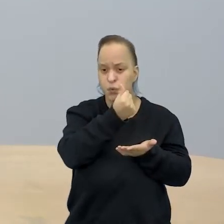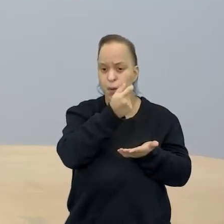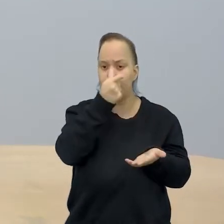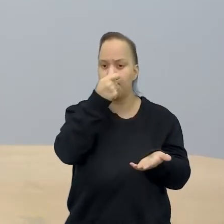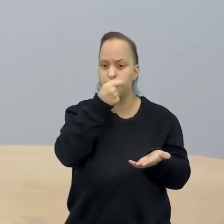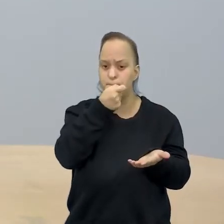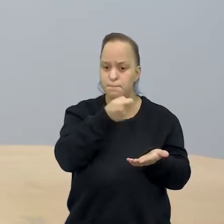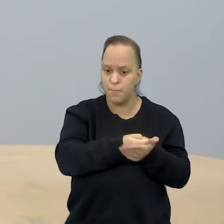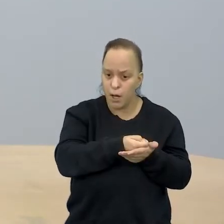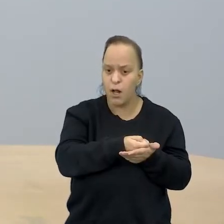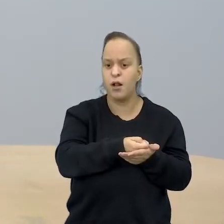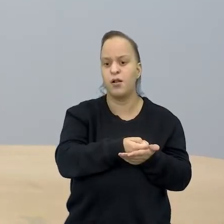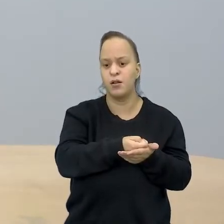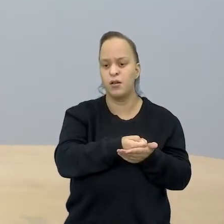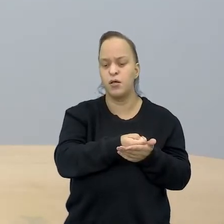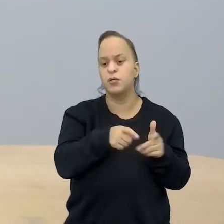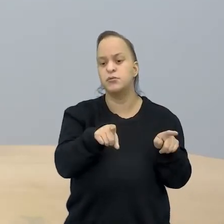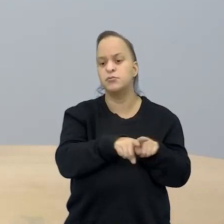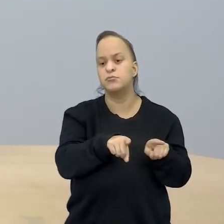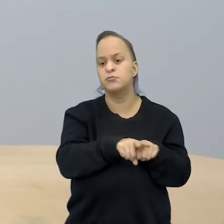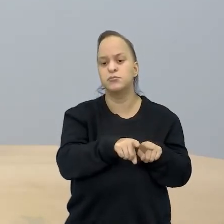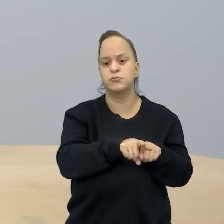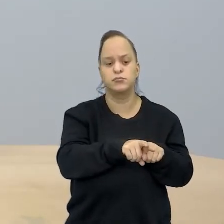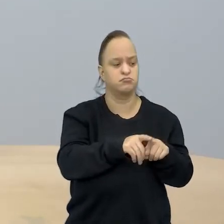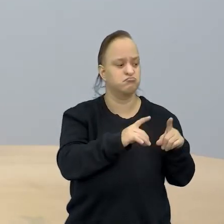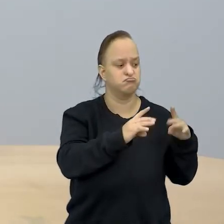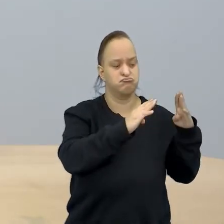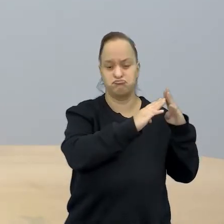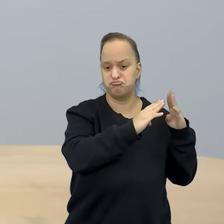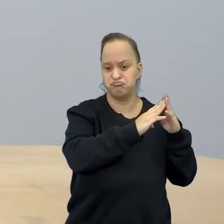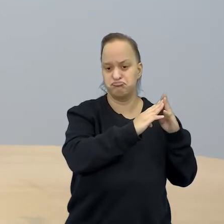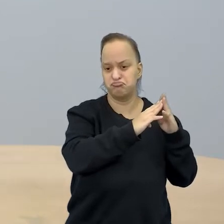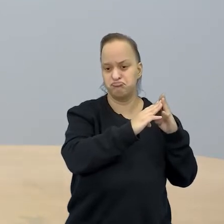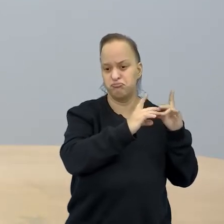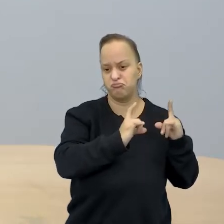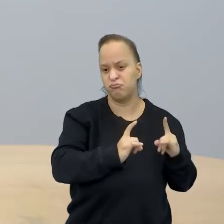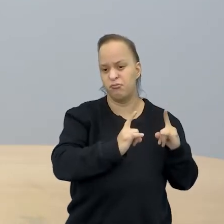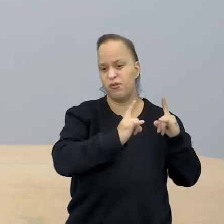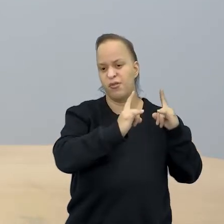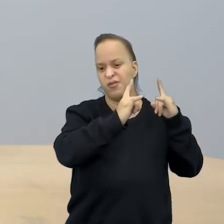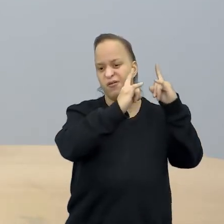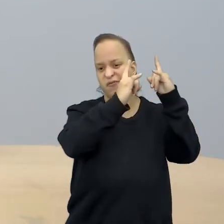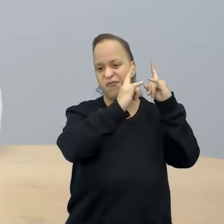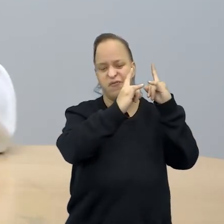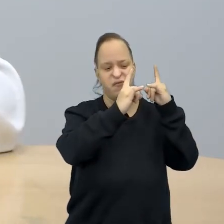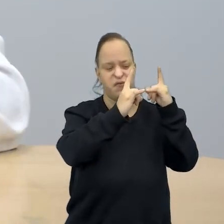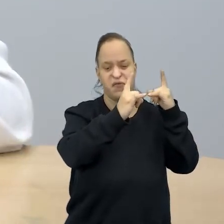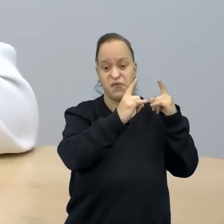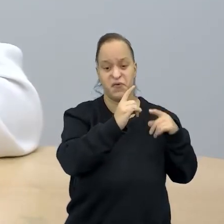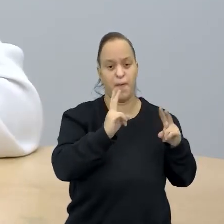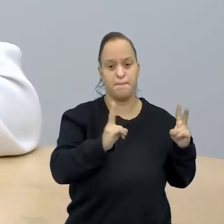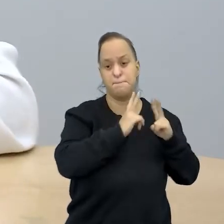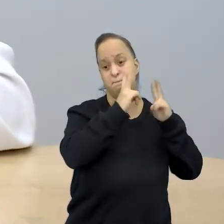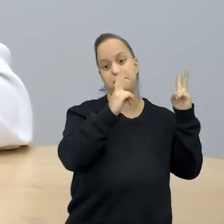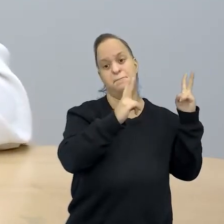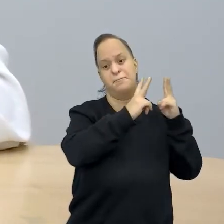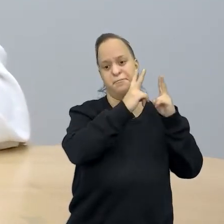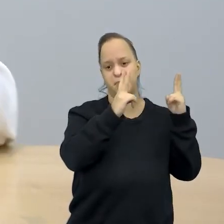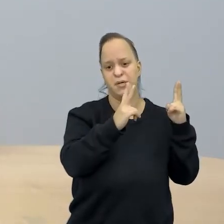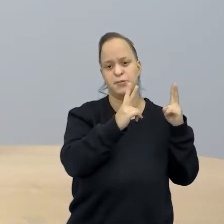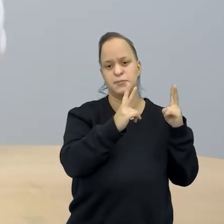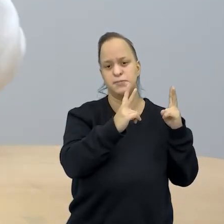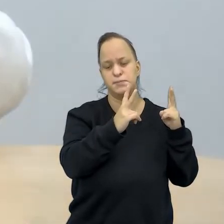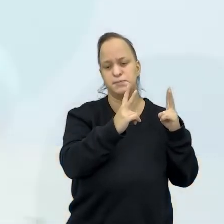das relações de propriedade. Por que deixam-se para trás os suplícios e adotam-se as prisões? Por